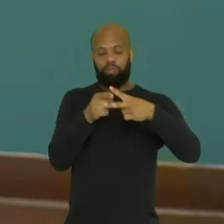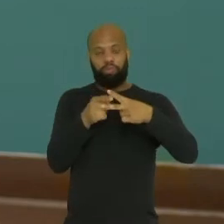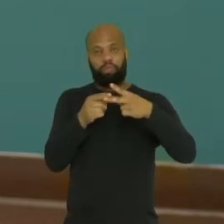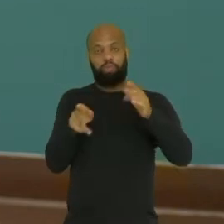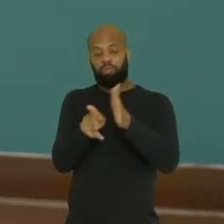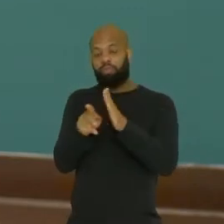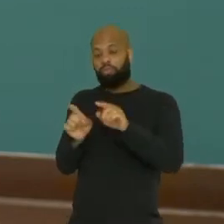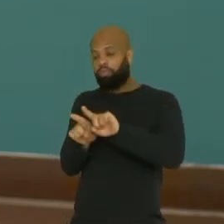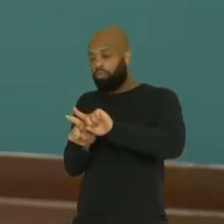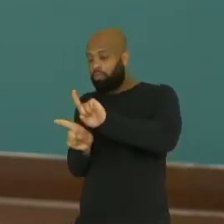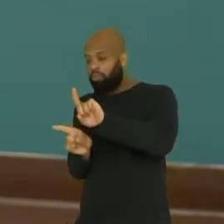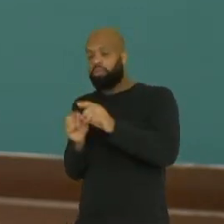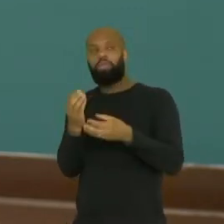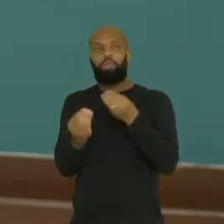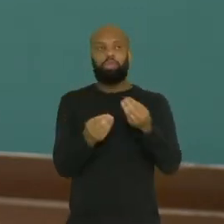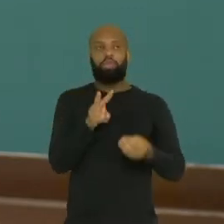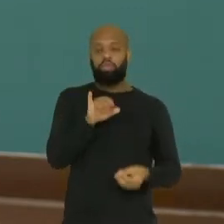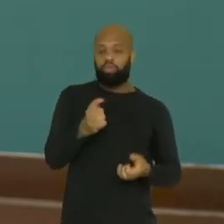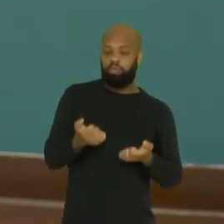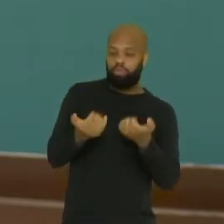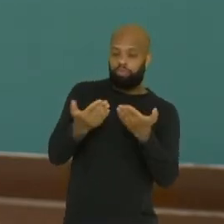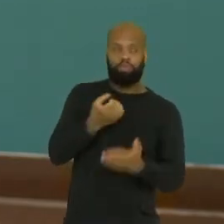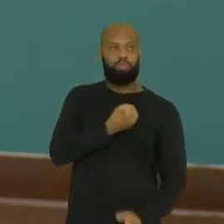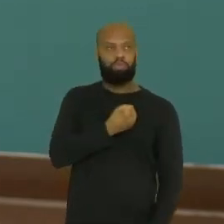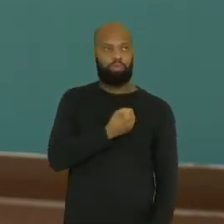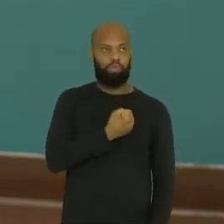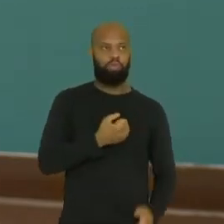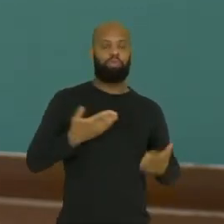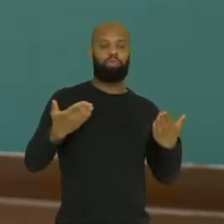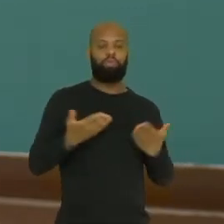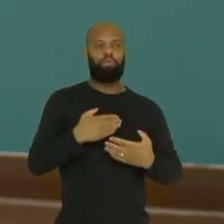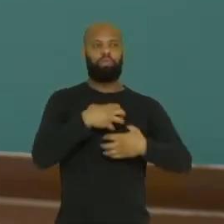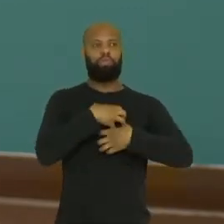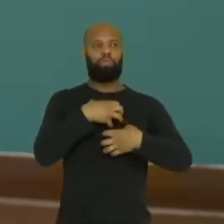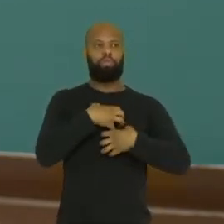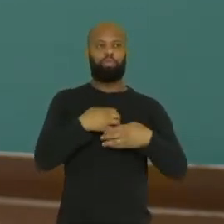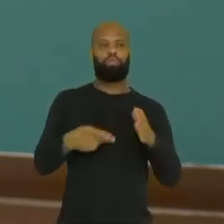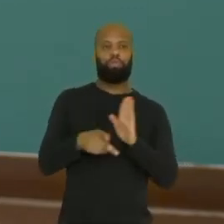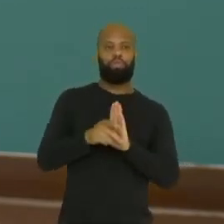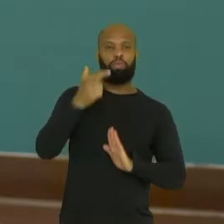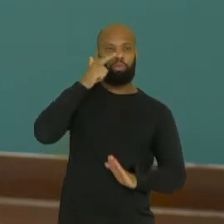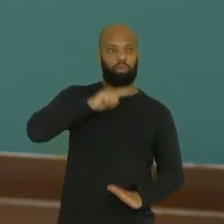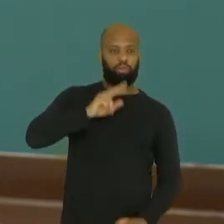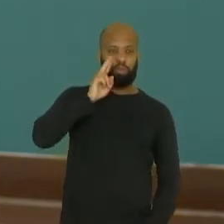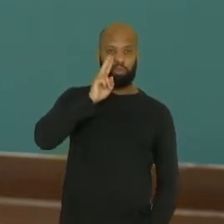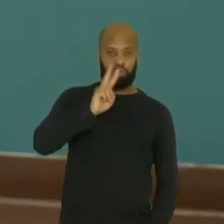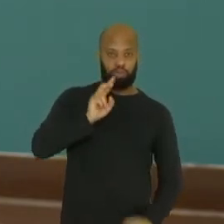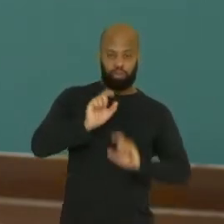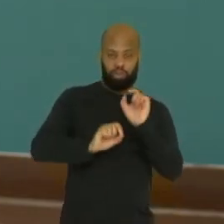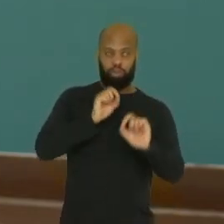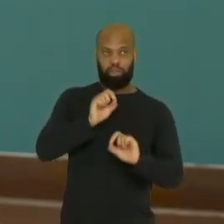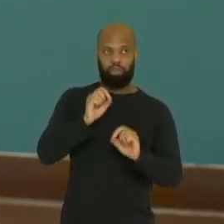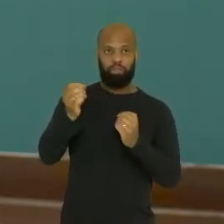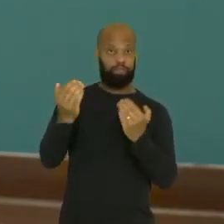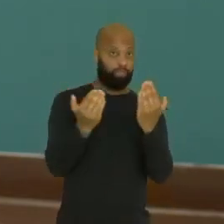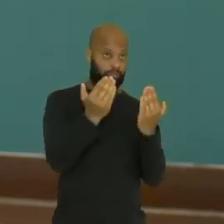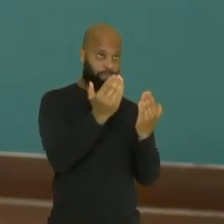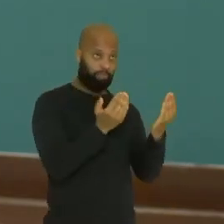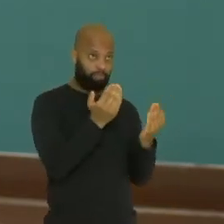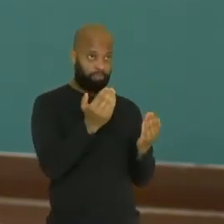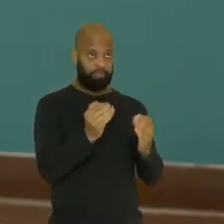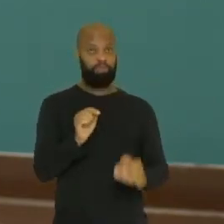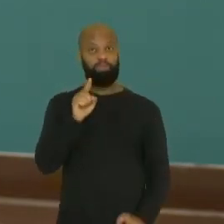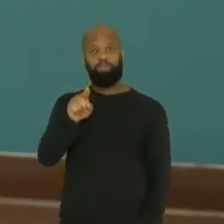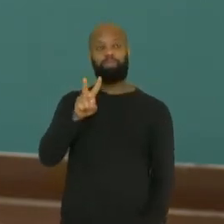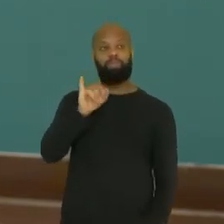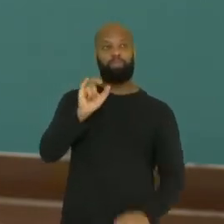Como que a gente vai dar um número para ele? Então, uma das formas da gente enxergar isso seria fazendo um comparativo com